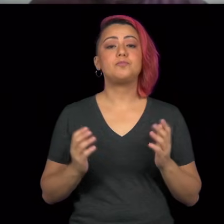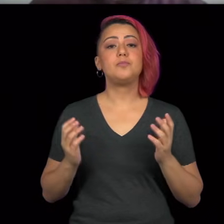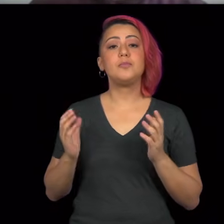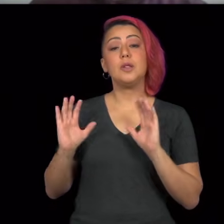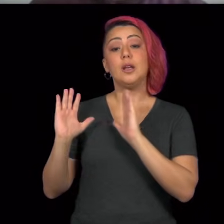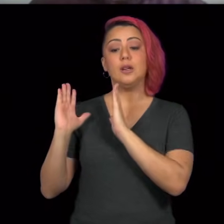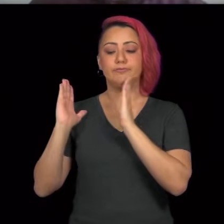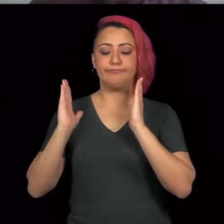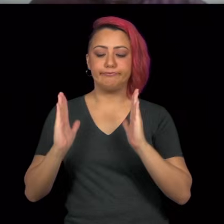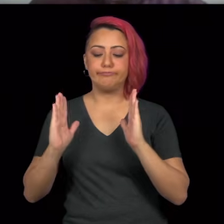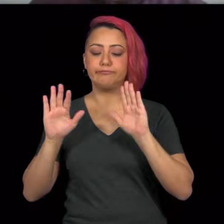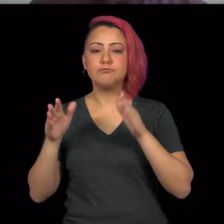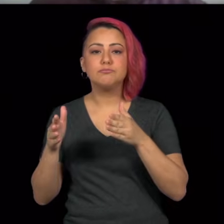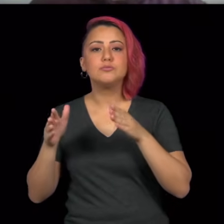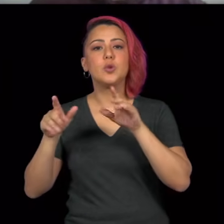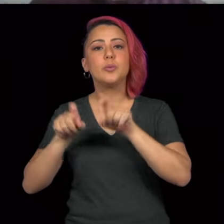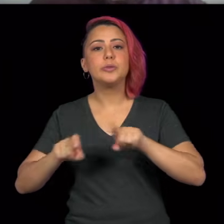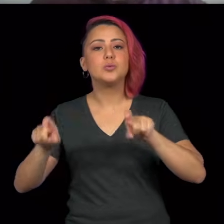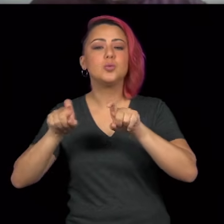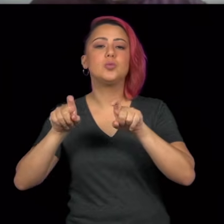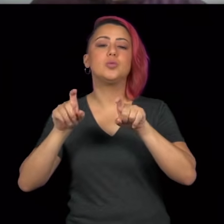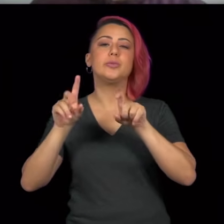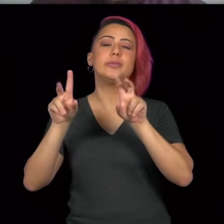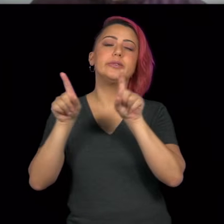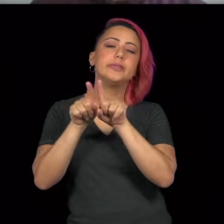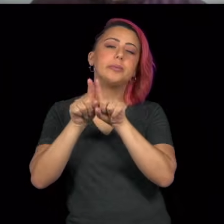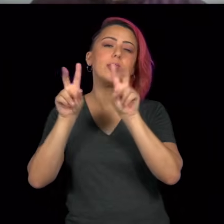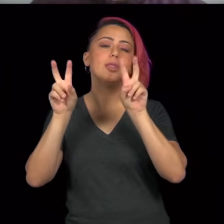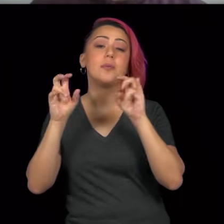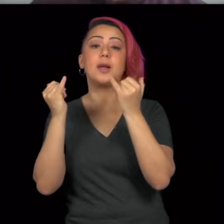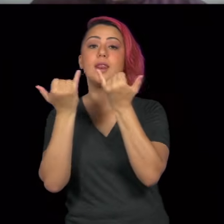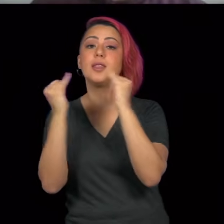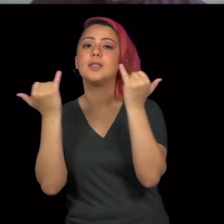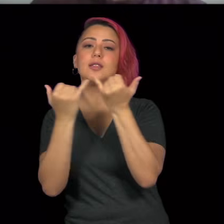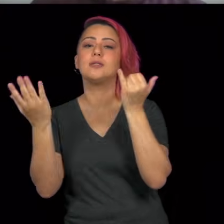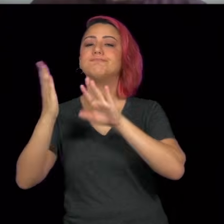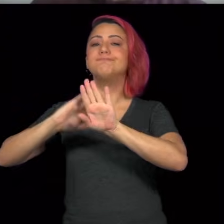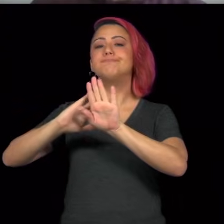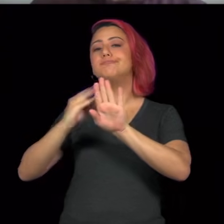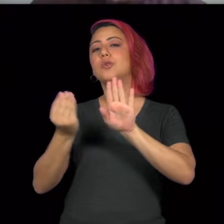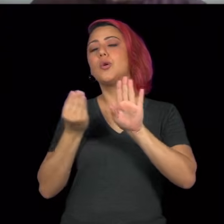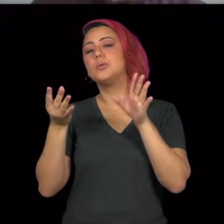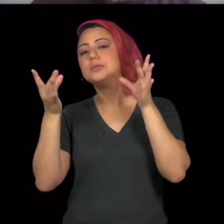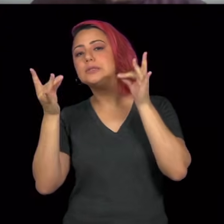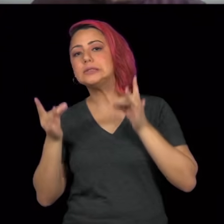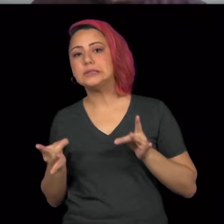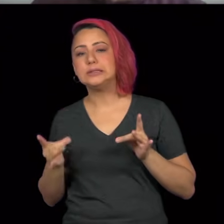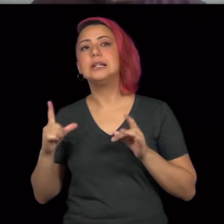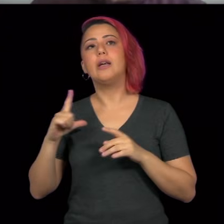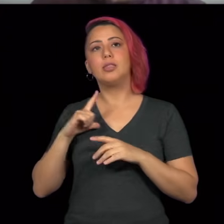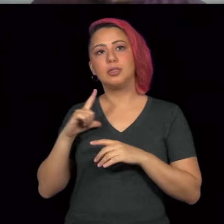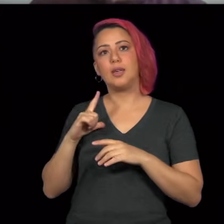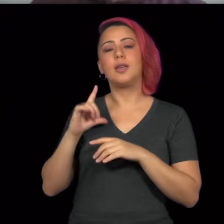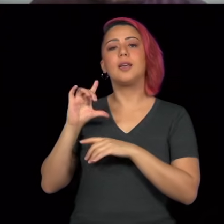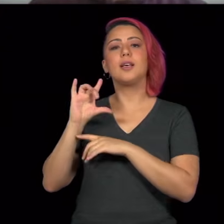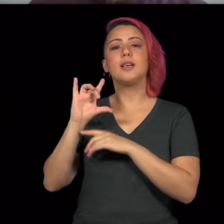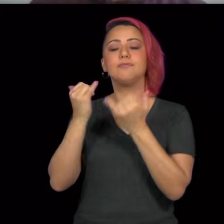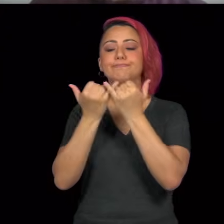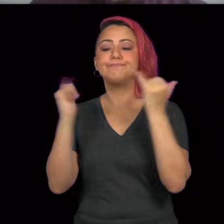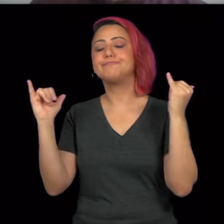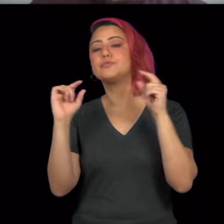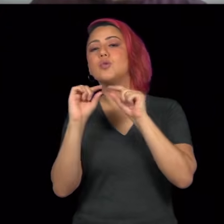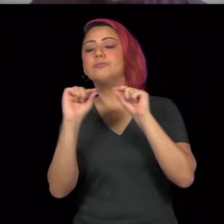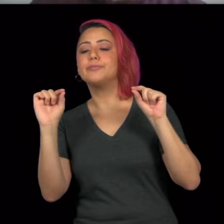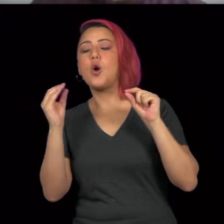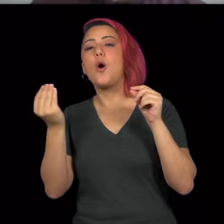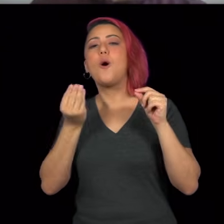Na parte de computadores e eletricidades, né, nós podemos ver que há um nível de voltagem em um sinal elétrico, e no